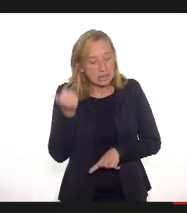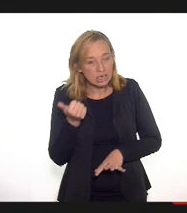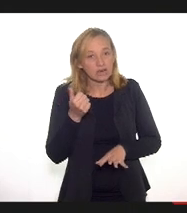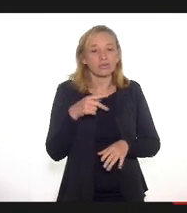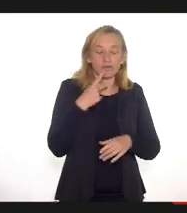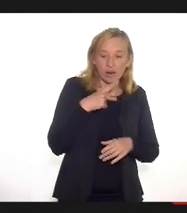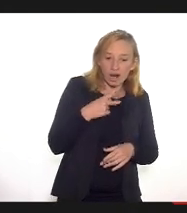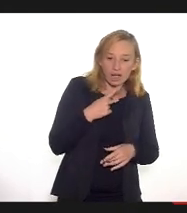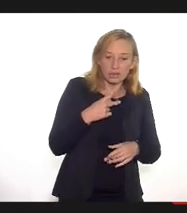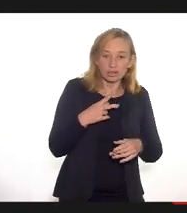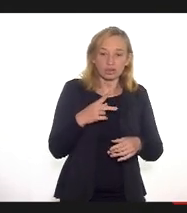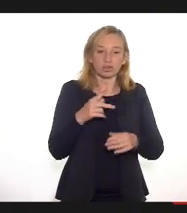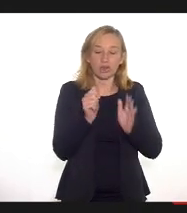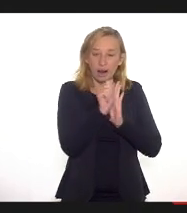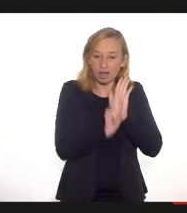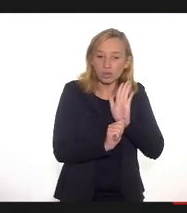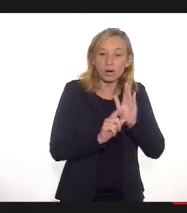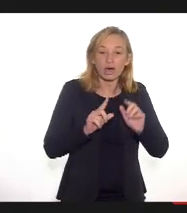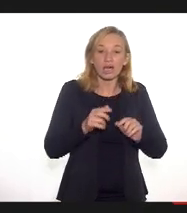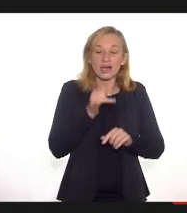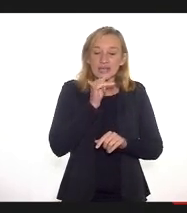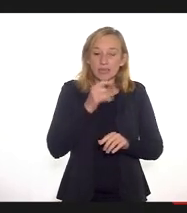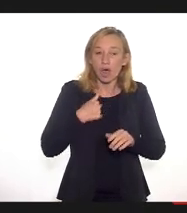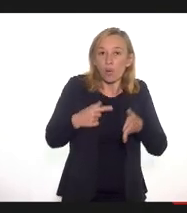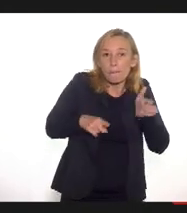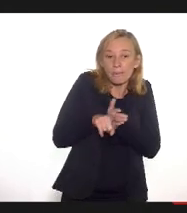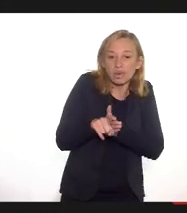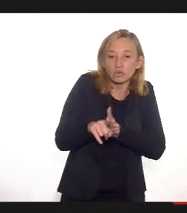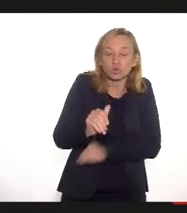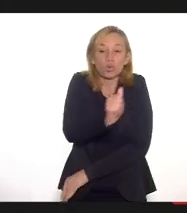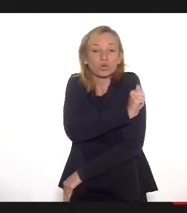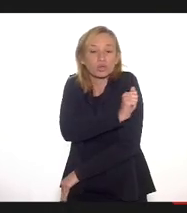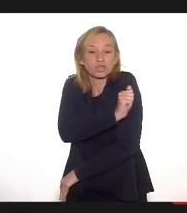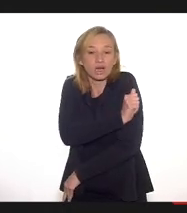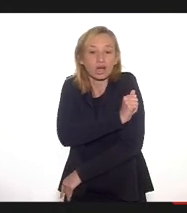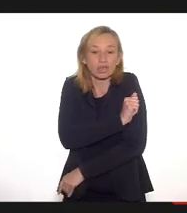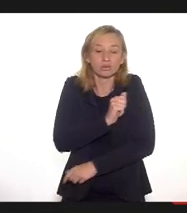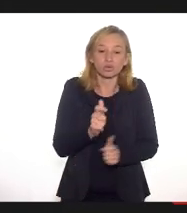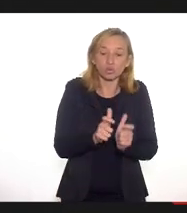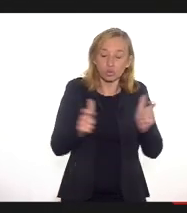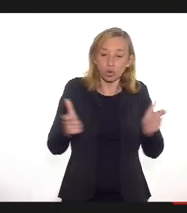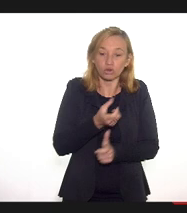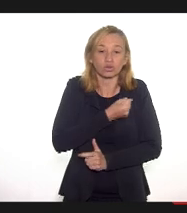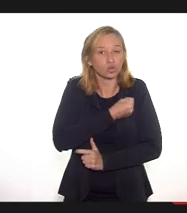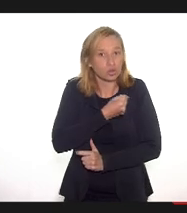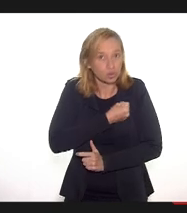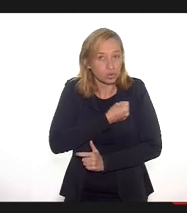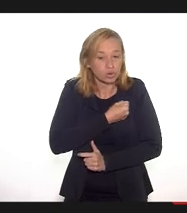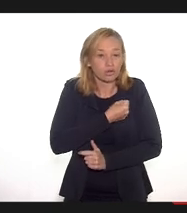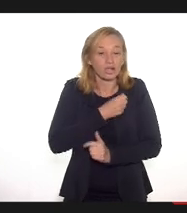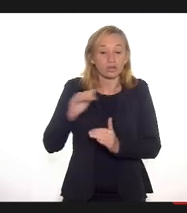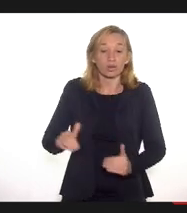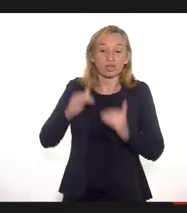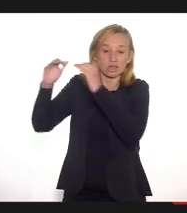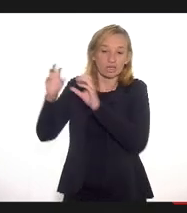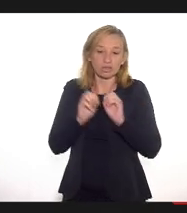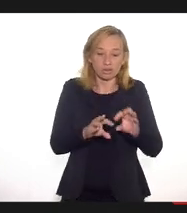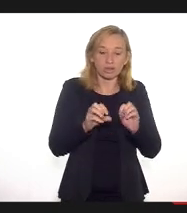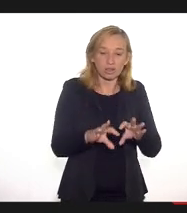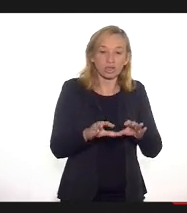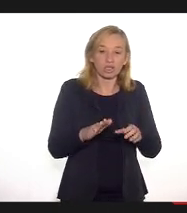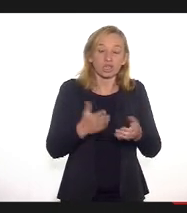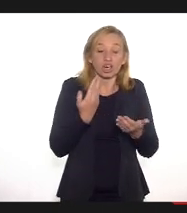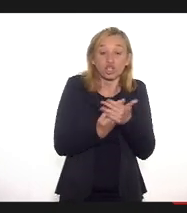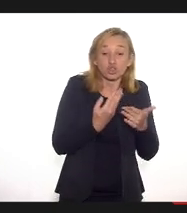a questão dos laboratórios, por exemplo, mas eu pergunto, os alunos que são grande parte que fazem ensino superior, que estudam no horário